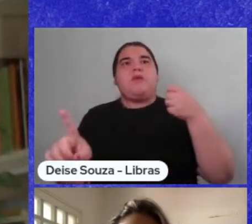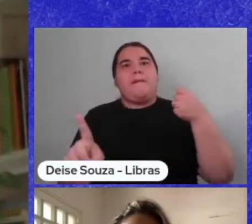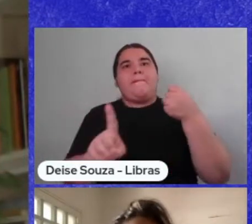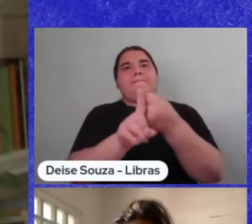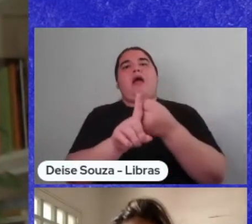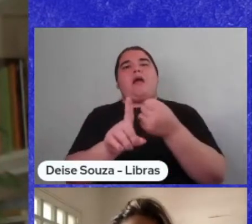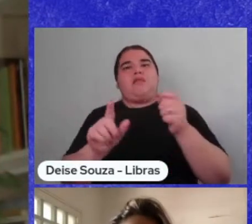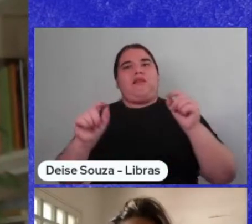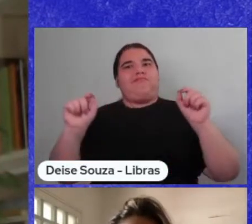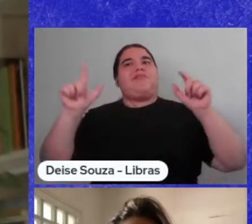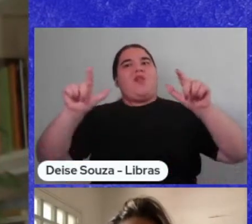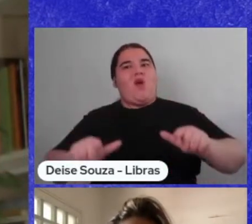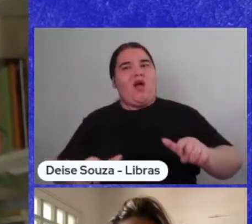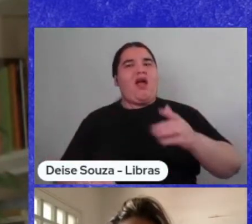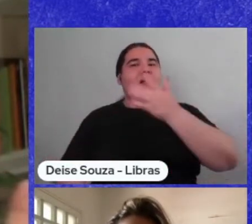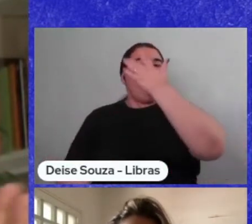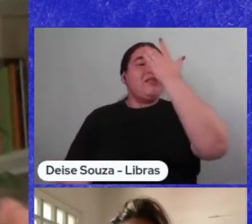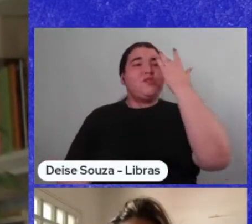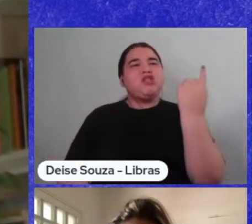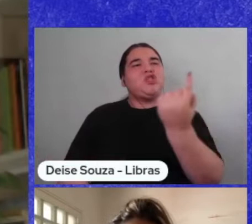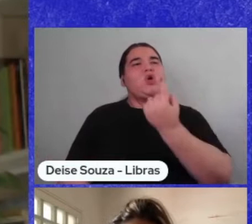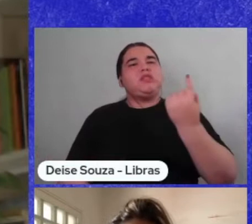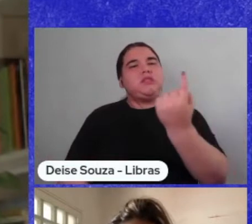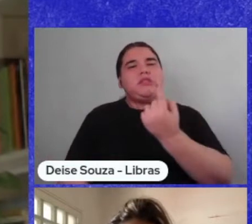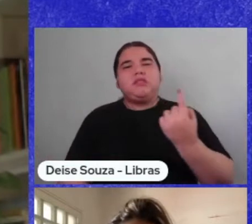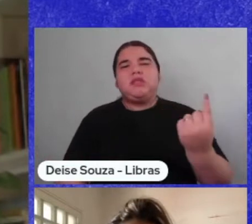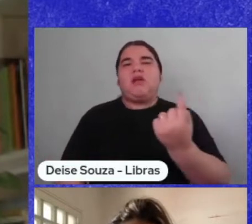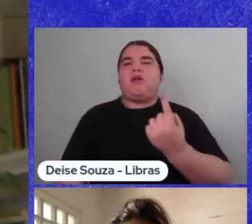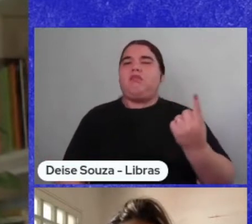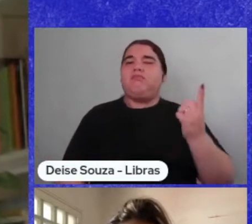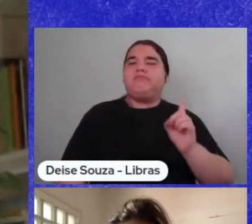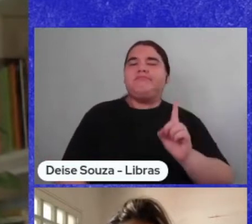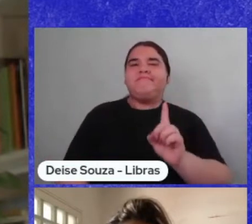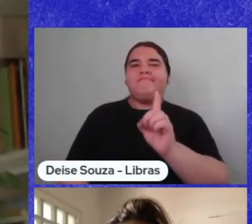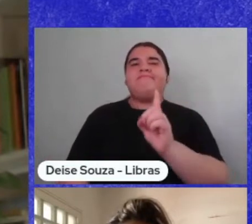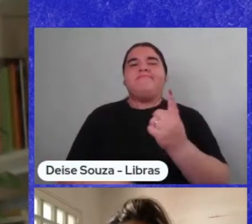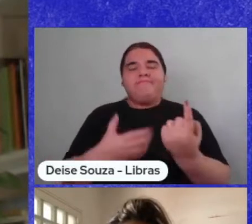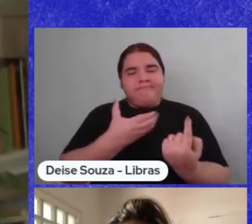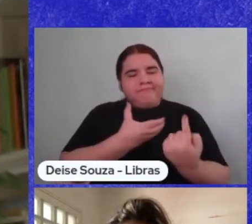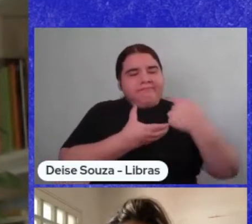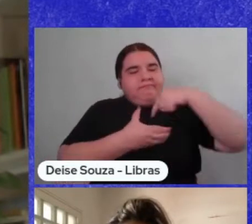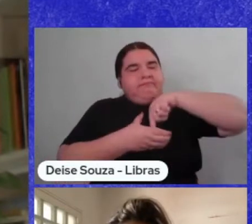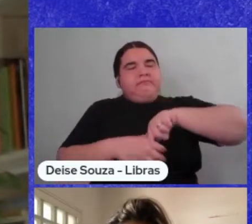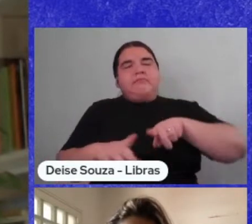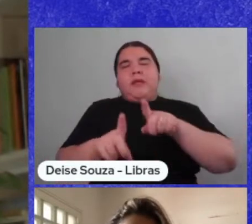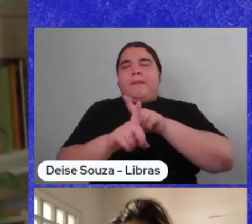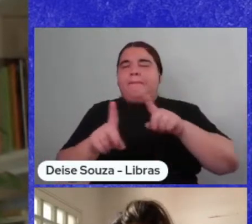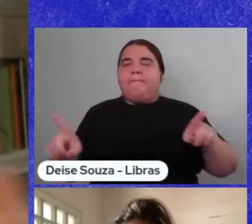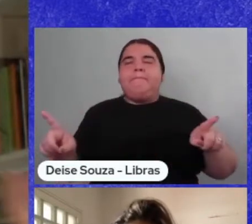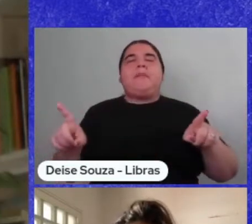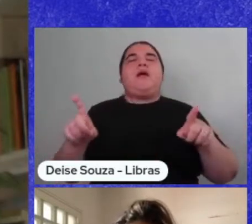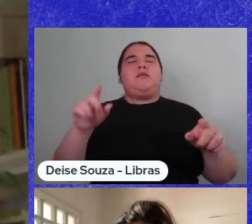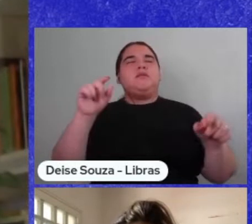local, e aí aquela pessoa sozinha, e depois ela meio que introspectiva naquele mundo, mas ao mesmo tempo muito atenta àquilo tudo